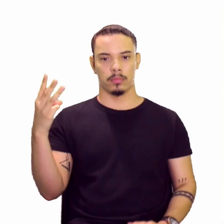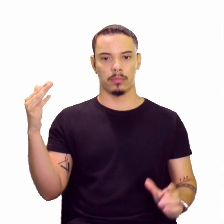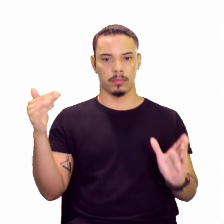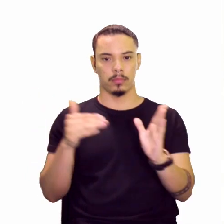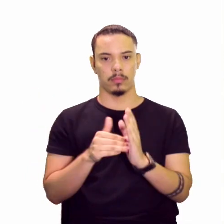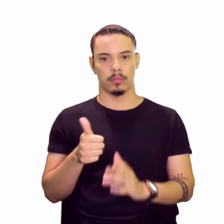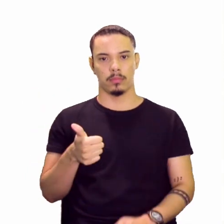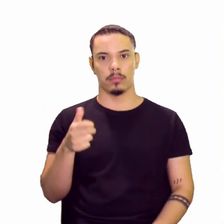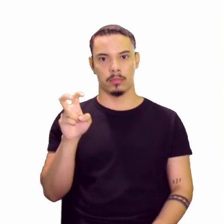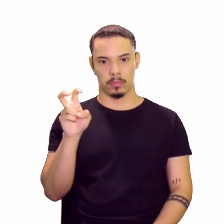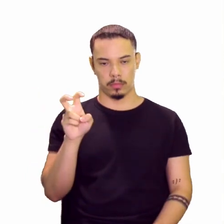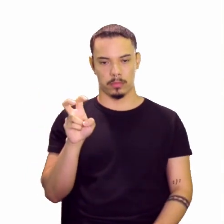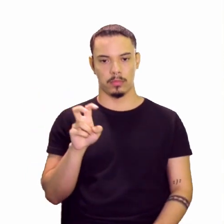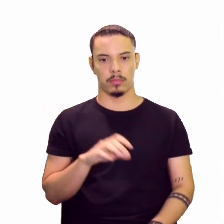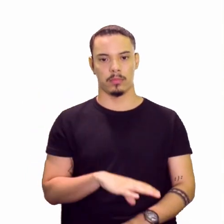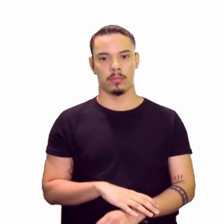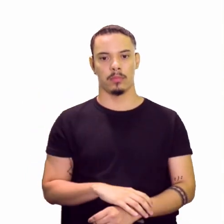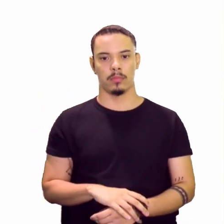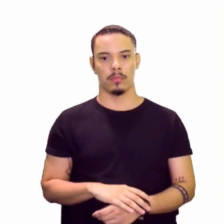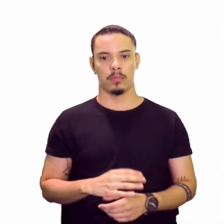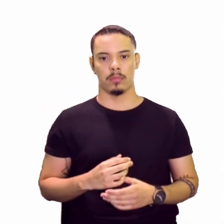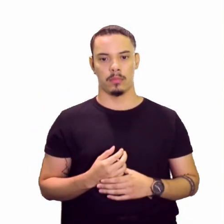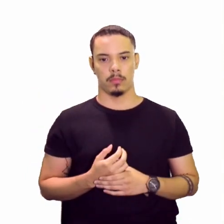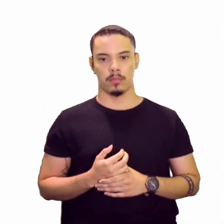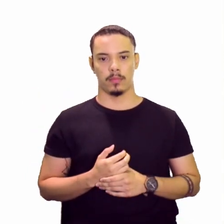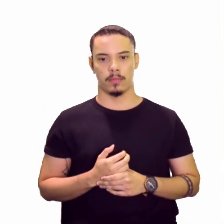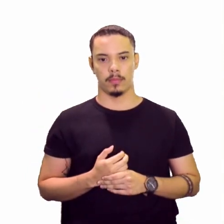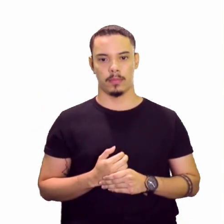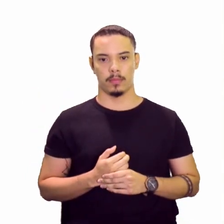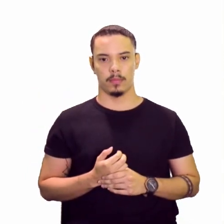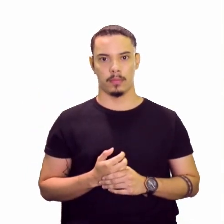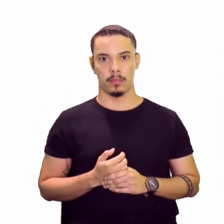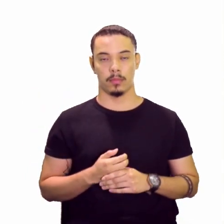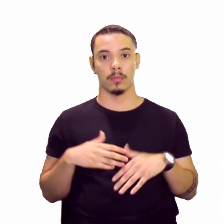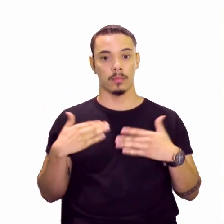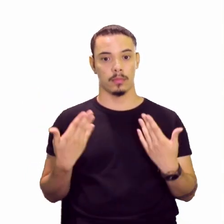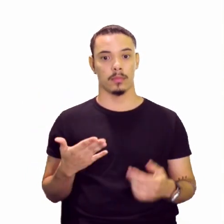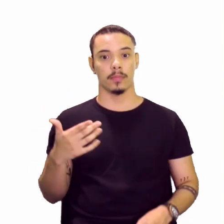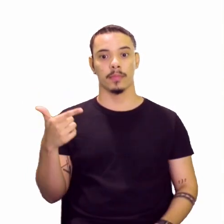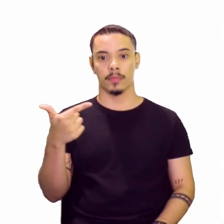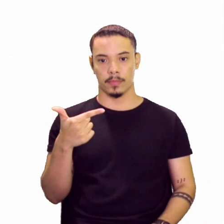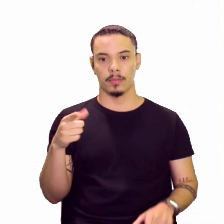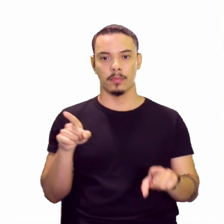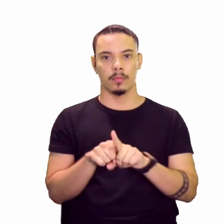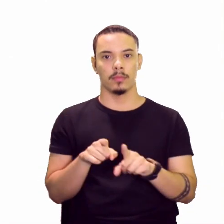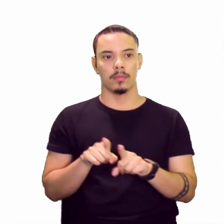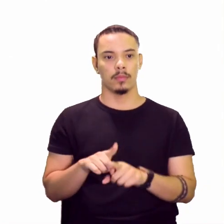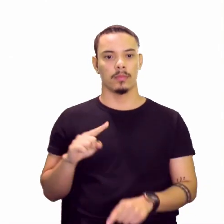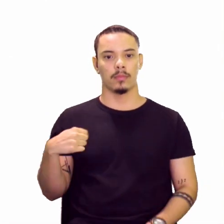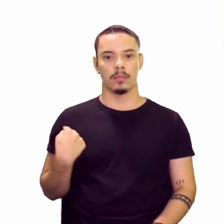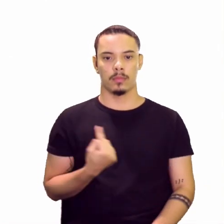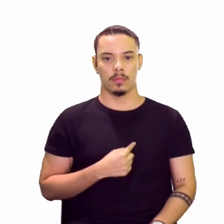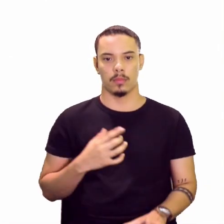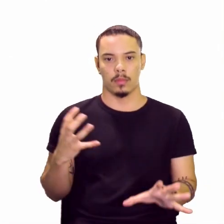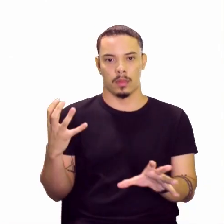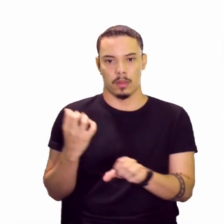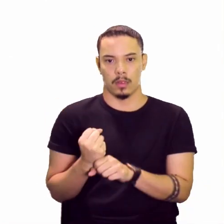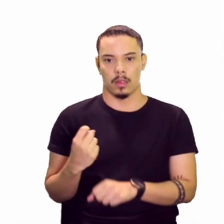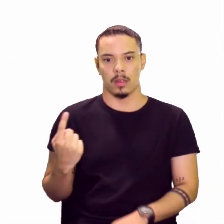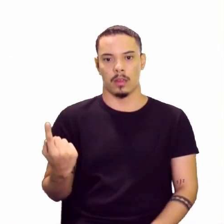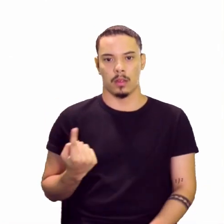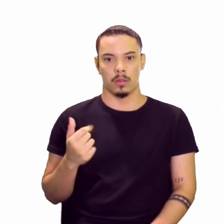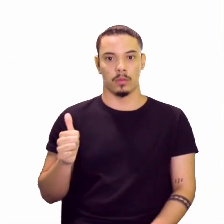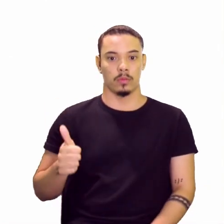o 15. Então também 13, é 2, né? Então é 2 aqui. E a nossa altura aqui, ó. Só que a altura agora ela é 12,